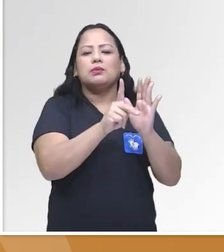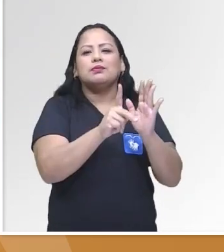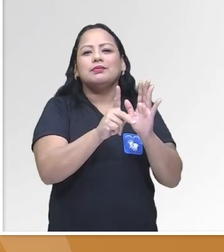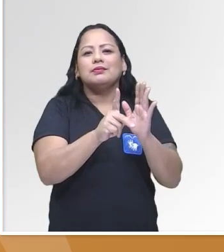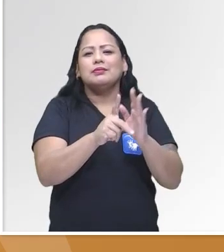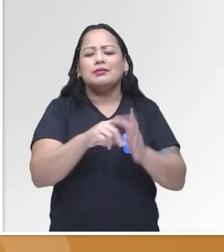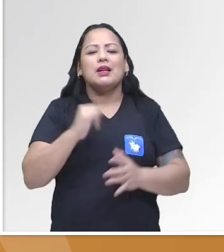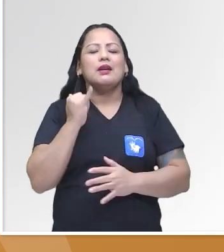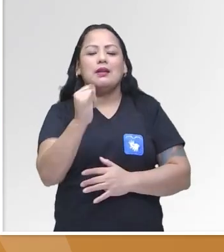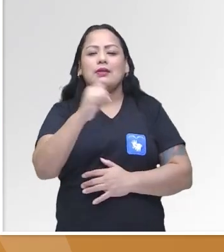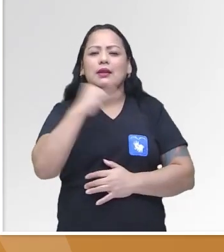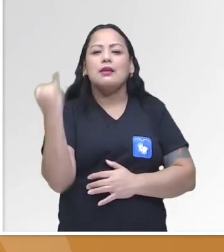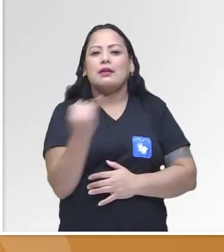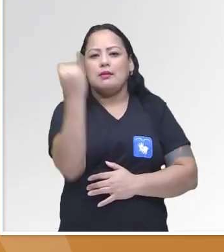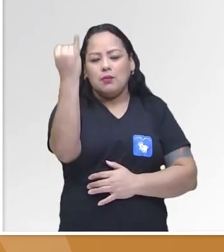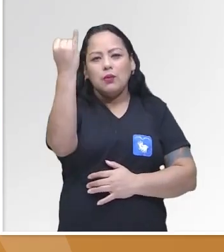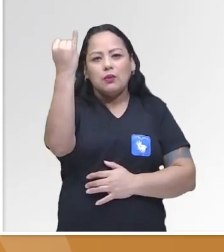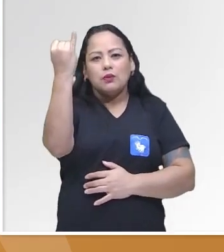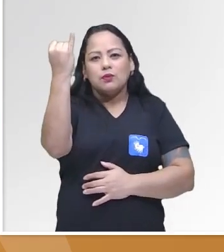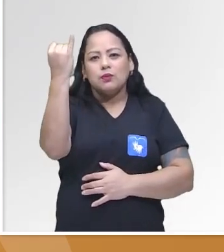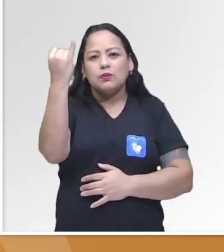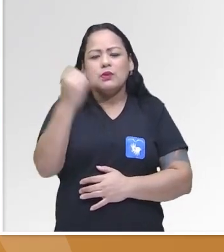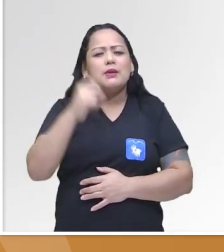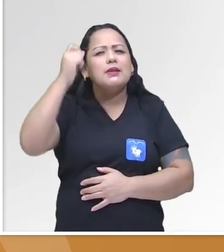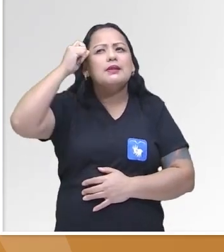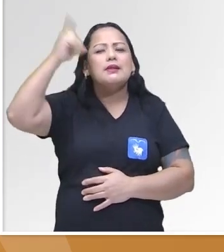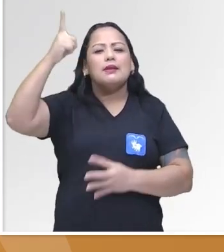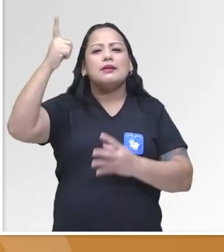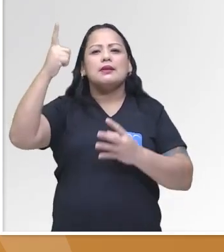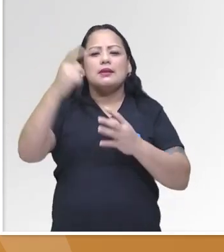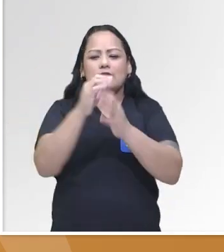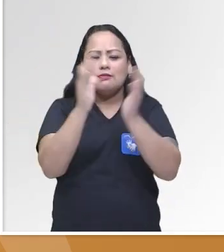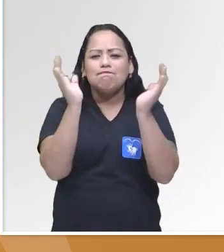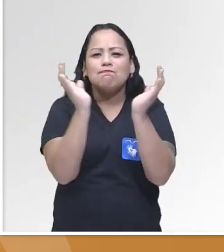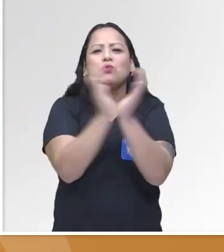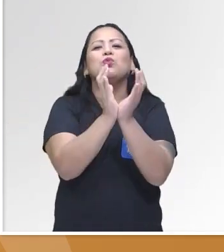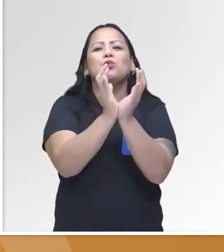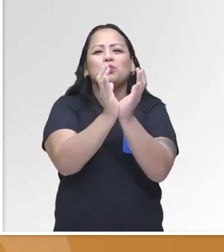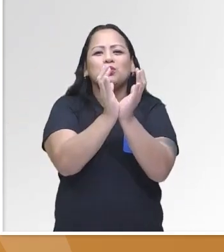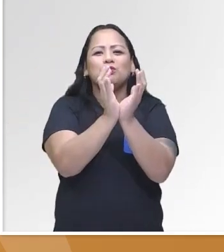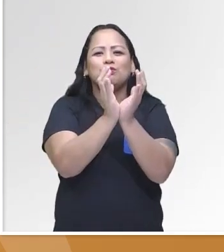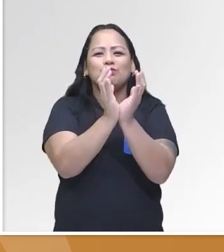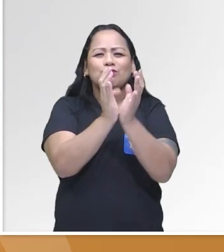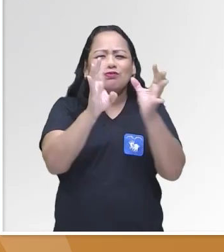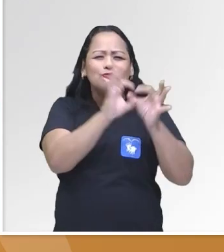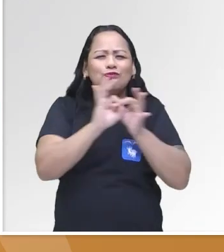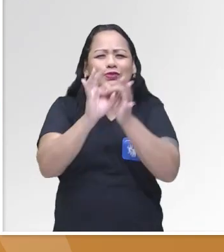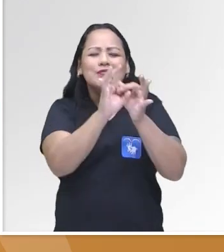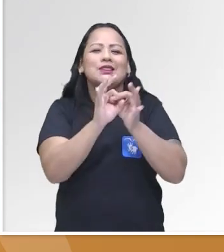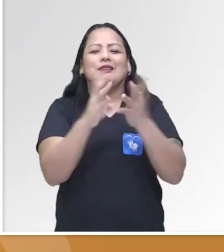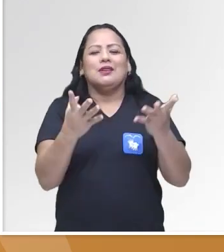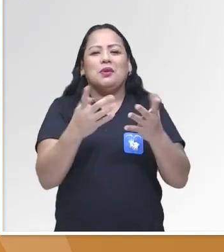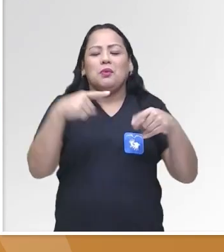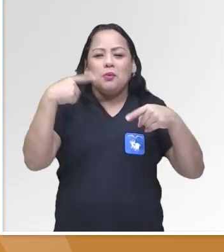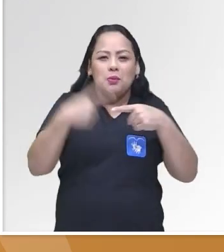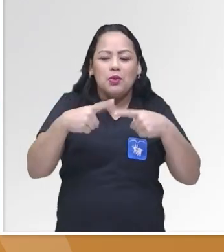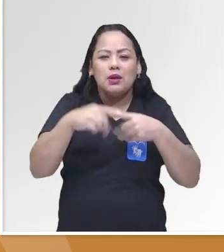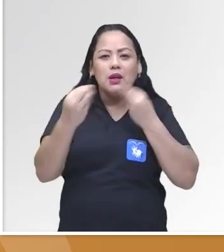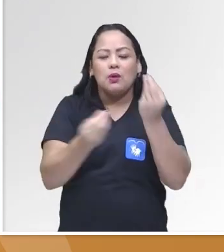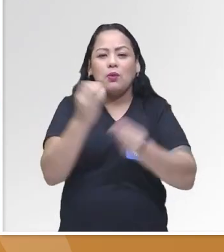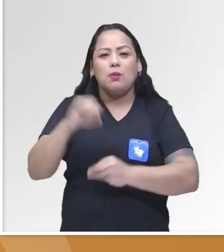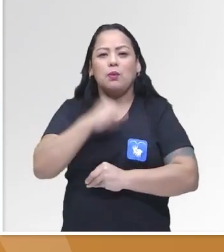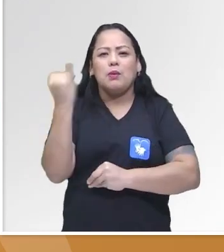muito importante, tá? Essa ideia de coletividade. Por quê? Porque traz uma